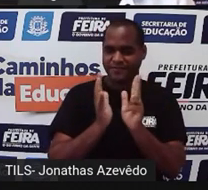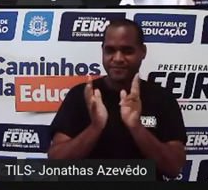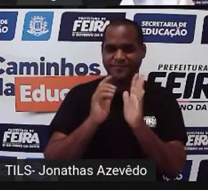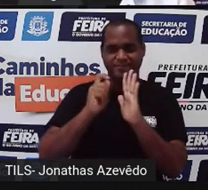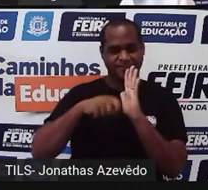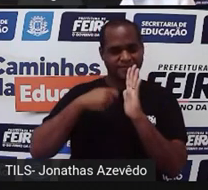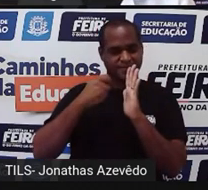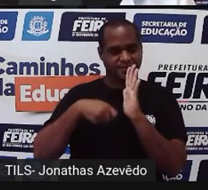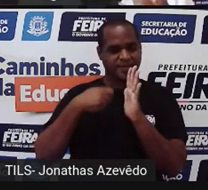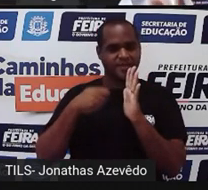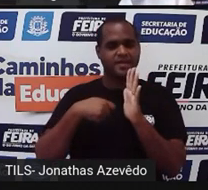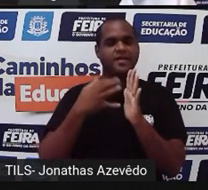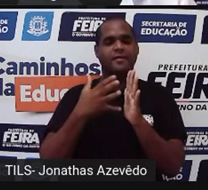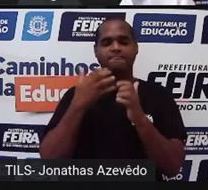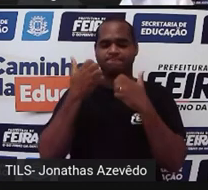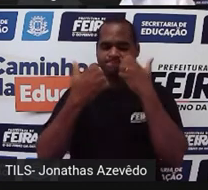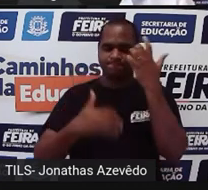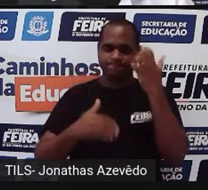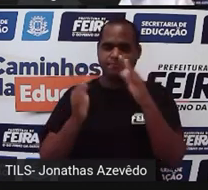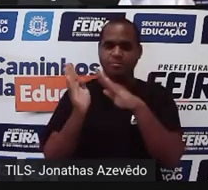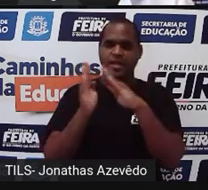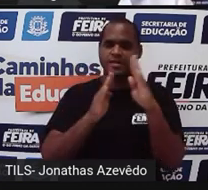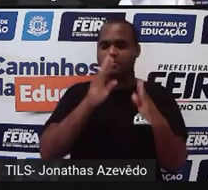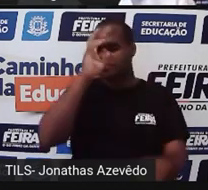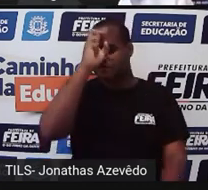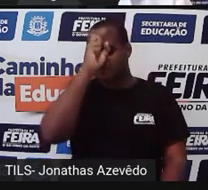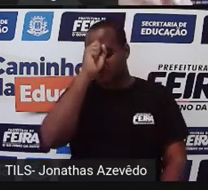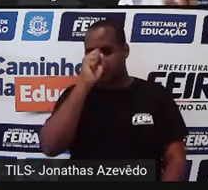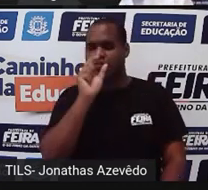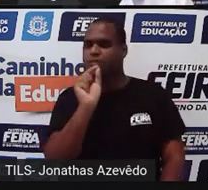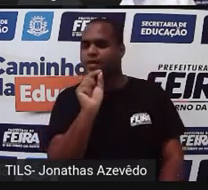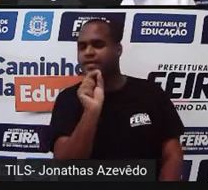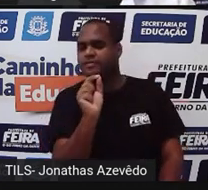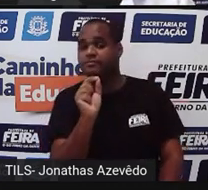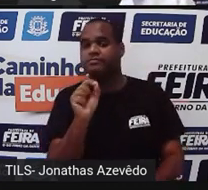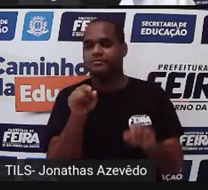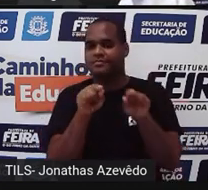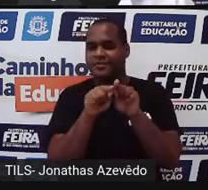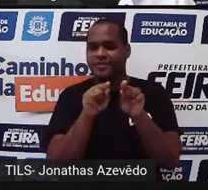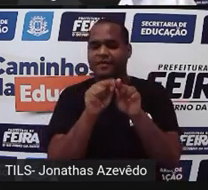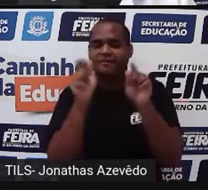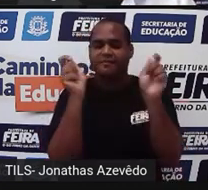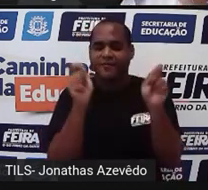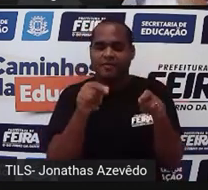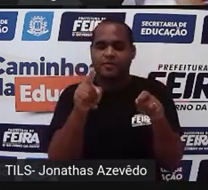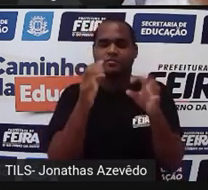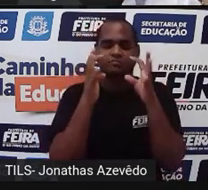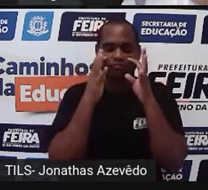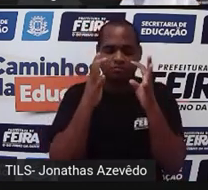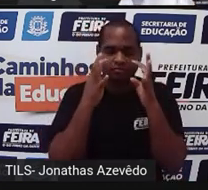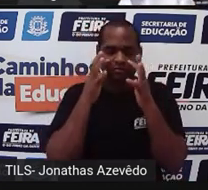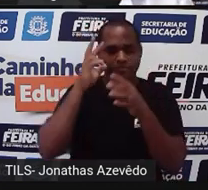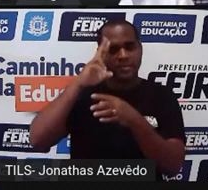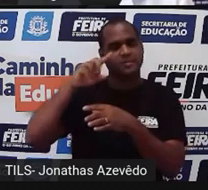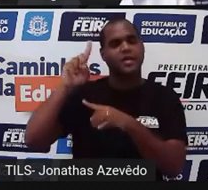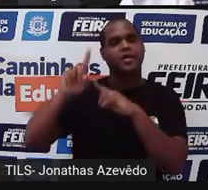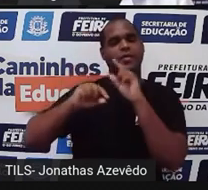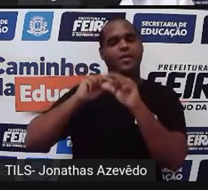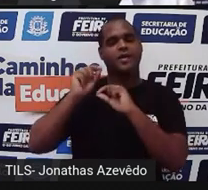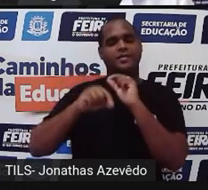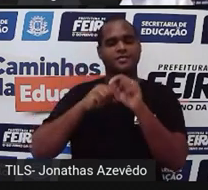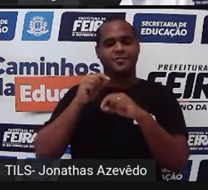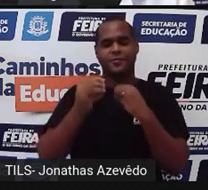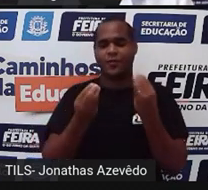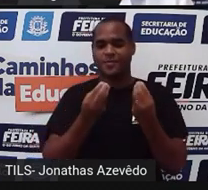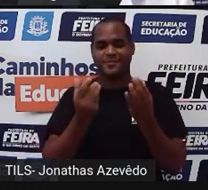um comentário contando sobre o que você aprendeu nessa aula. Depois você pode ouvir, né? Que é para você lembrar das coisas que você viu por